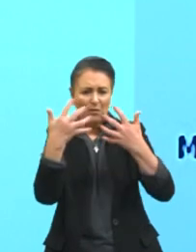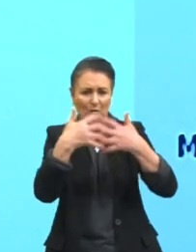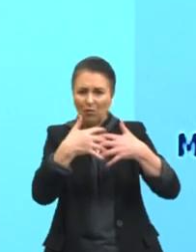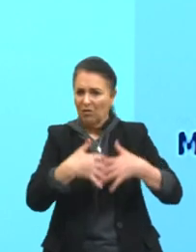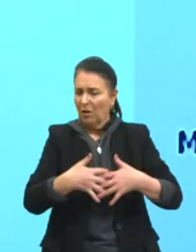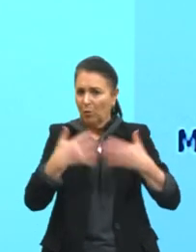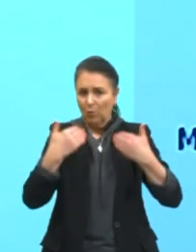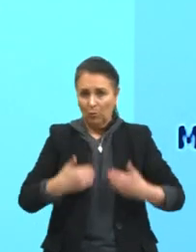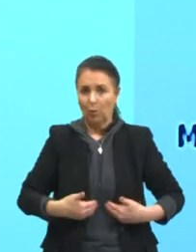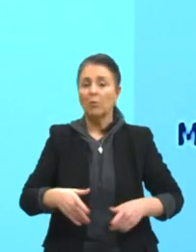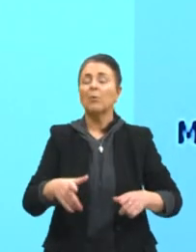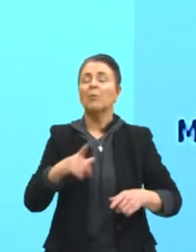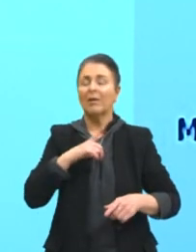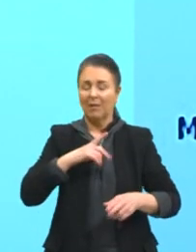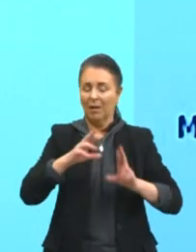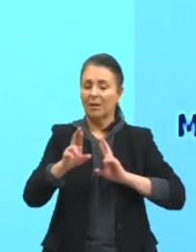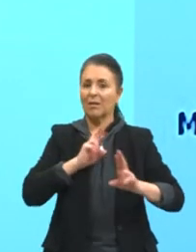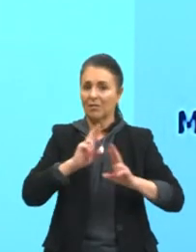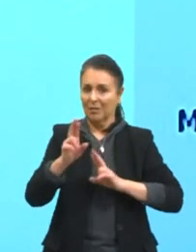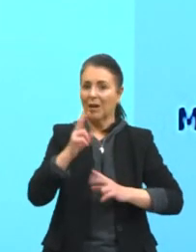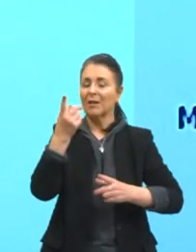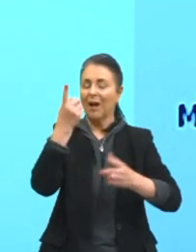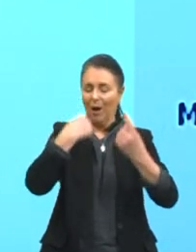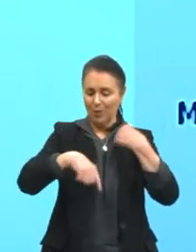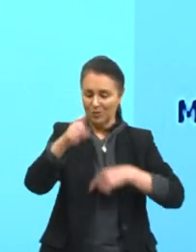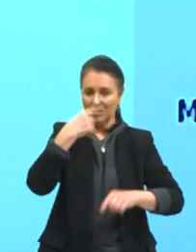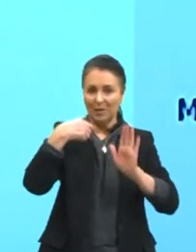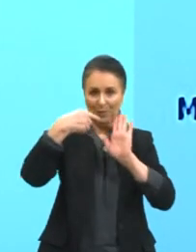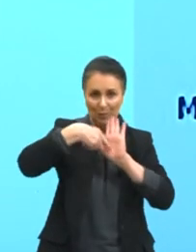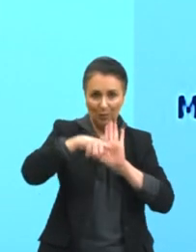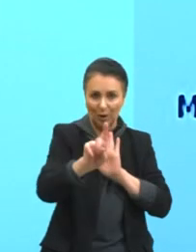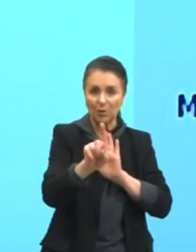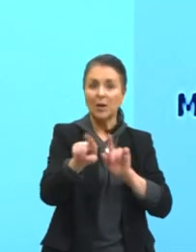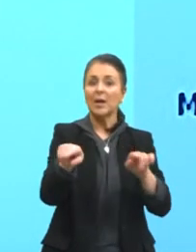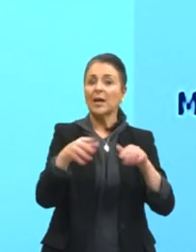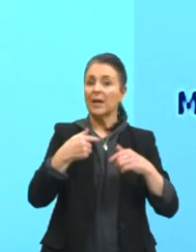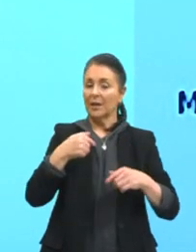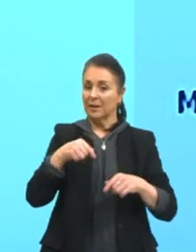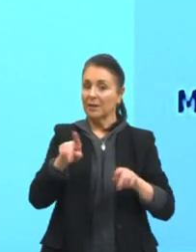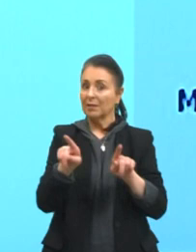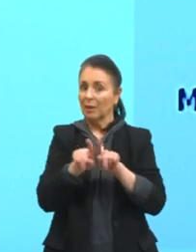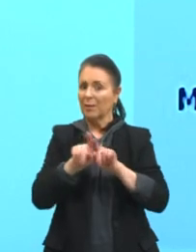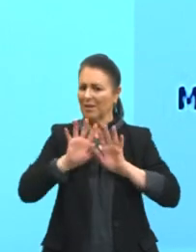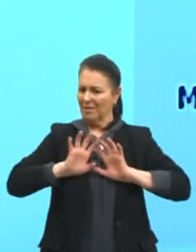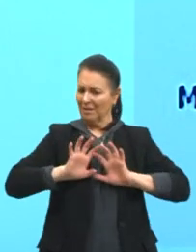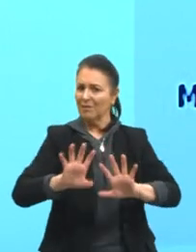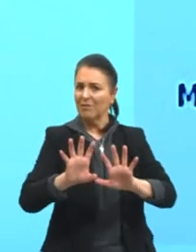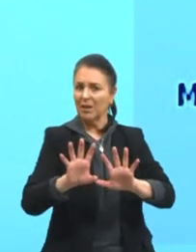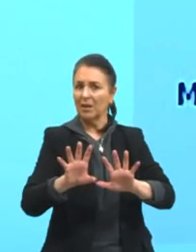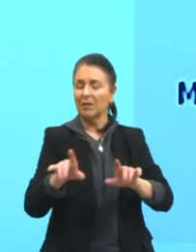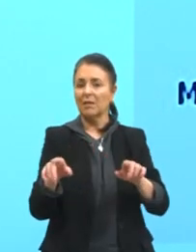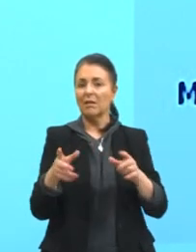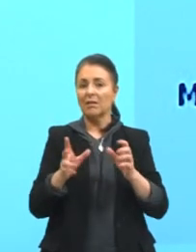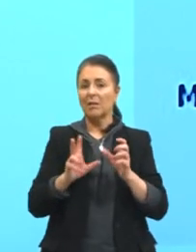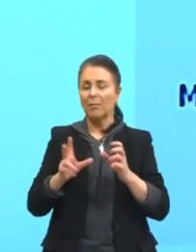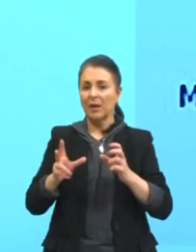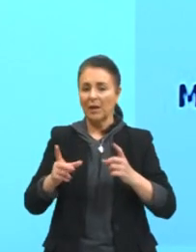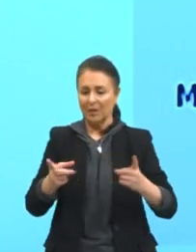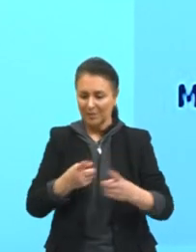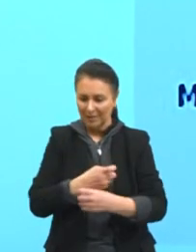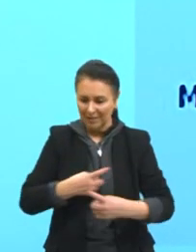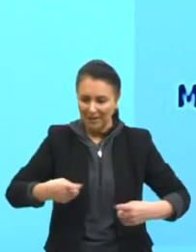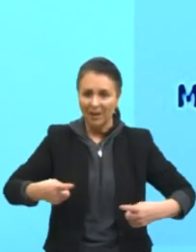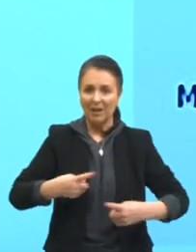também está relacionado aí ao sistema imunológico para ajudar na nossa proteção ele também abriga bactérias que auxiliam na